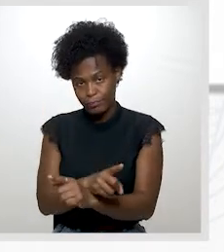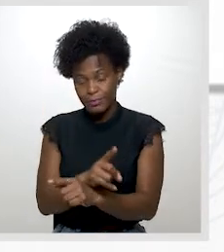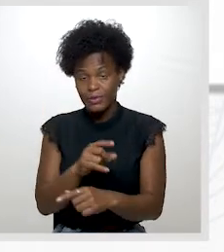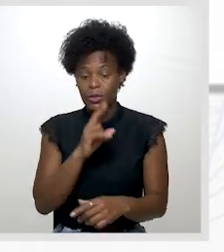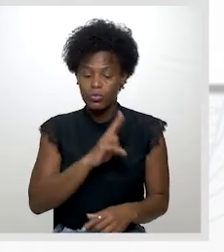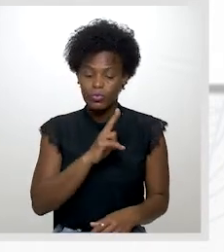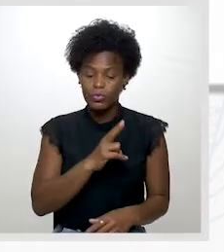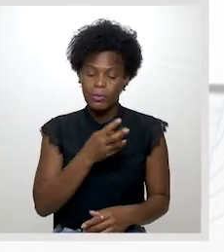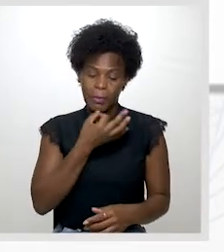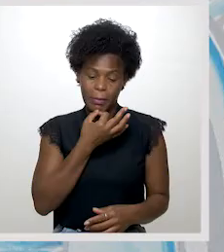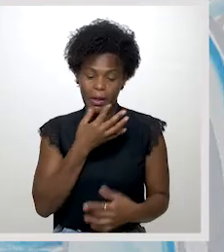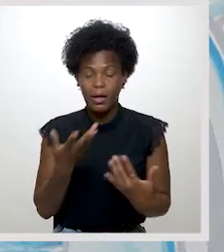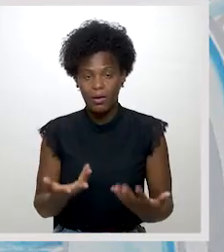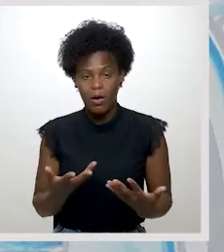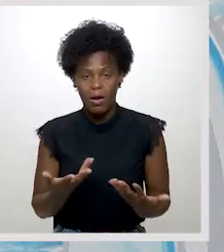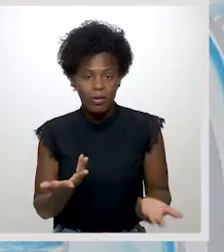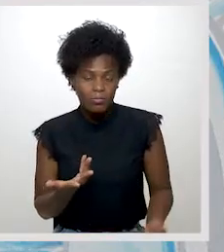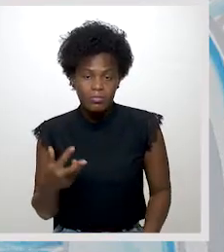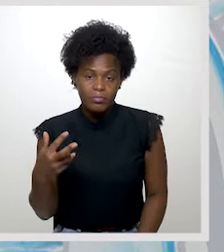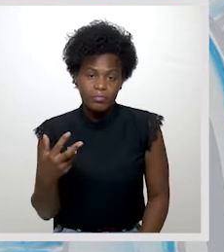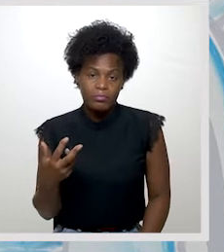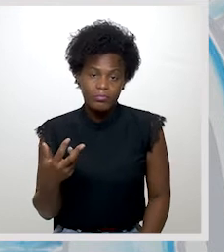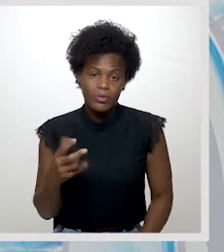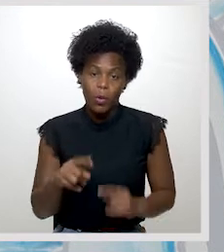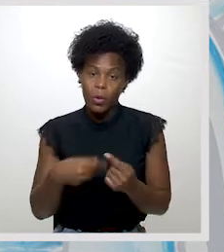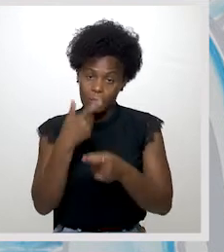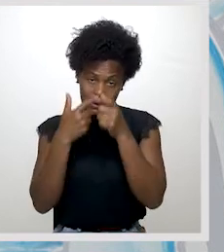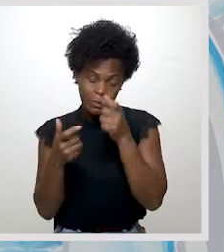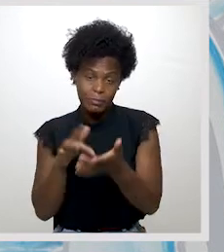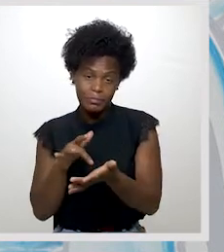O segundo comentário, agora, de um outro